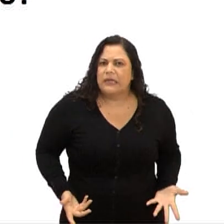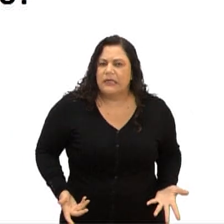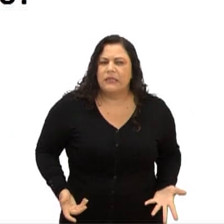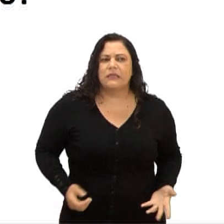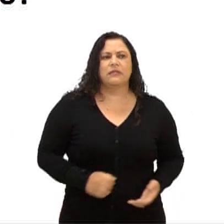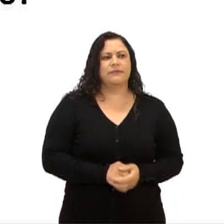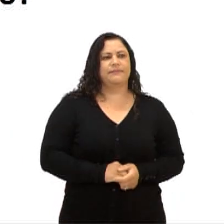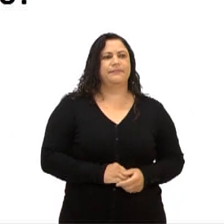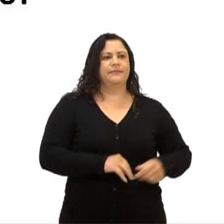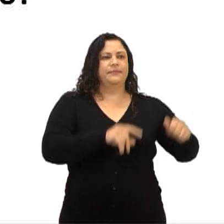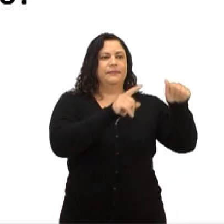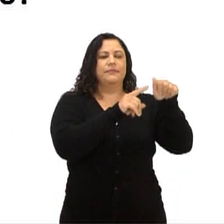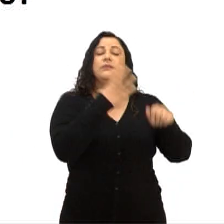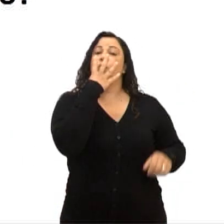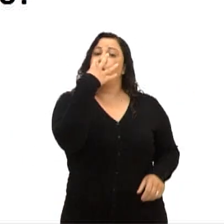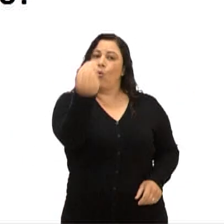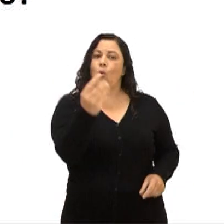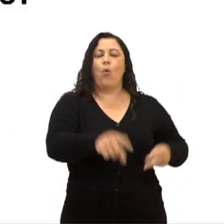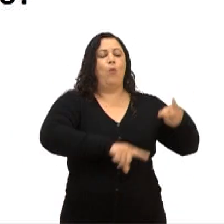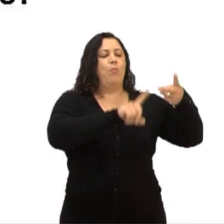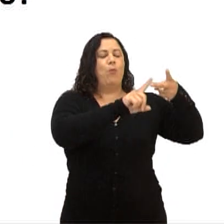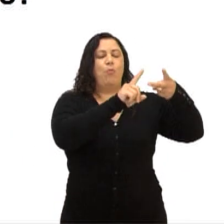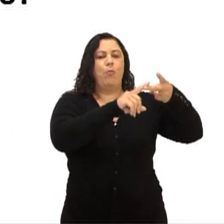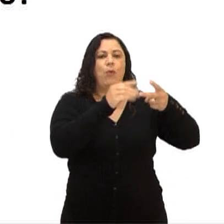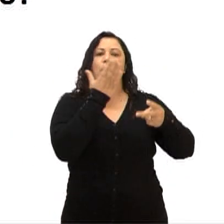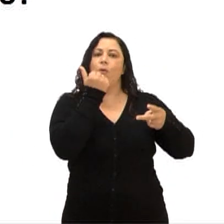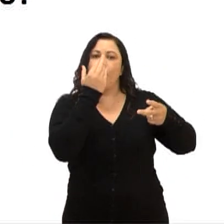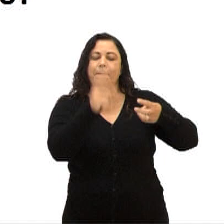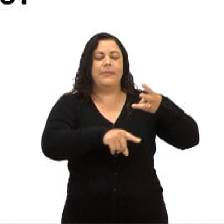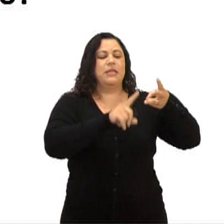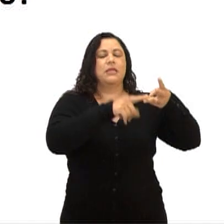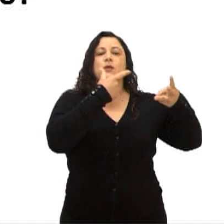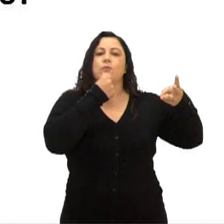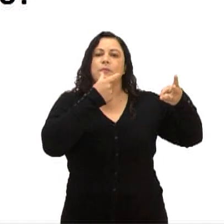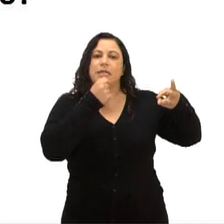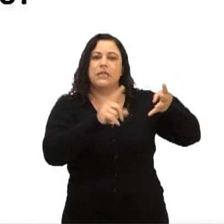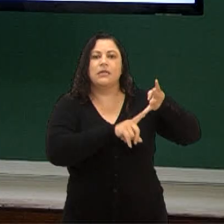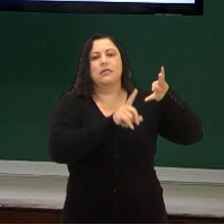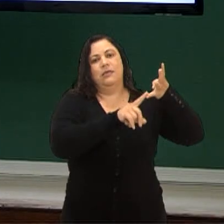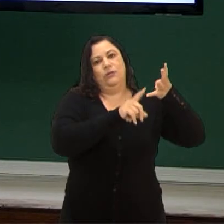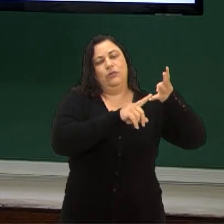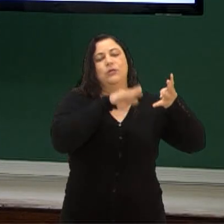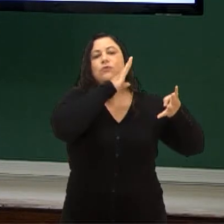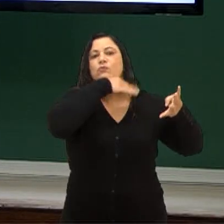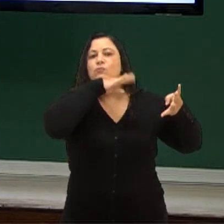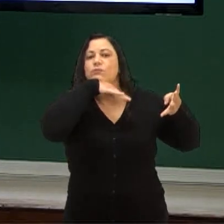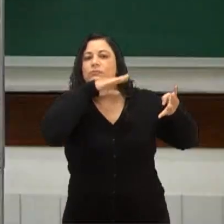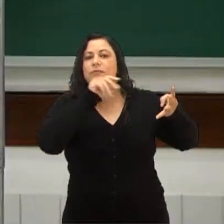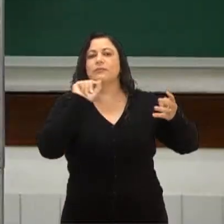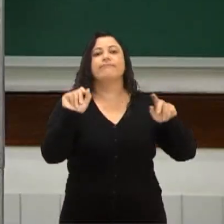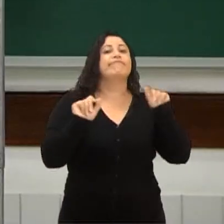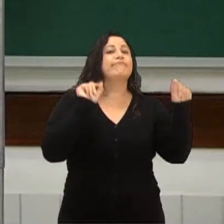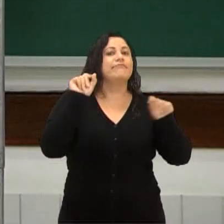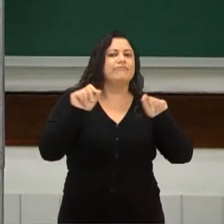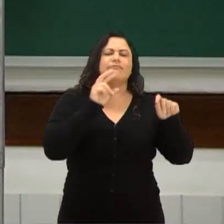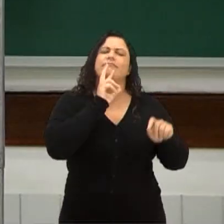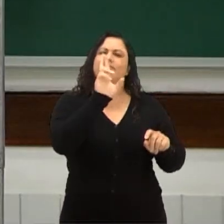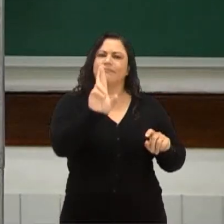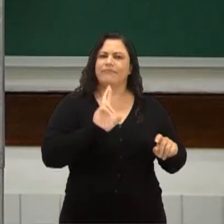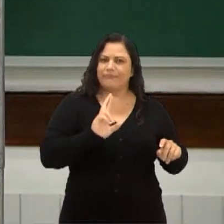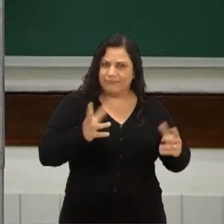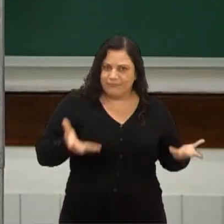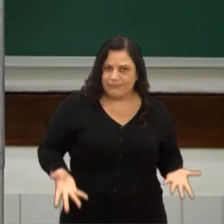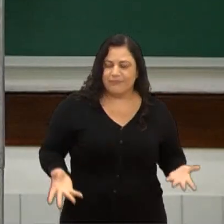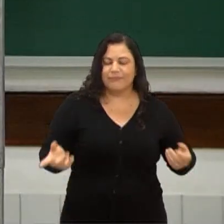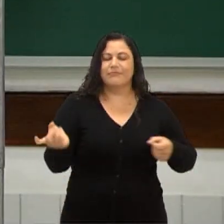Né? A, o lobo. B, o lanche. C, o menino. E D, o presunto. Então, eu quero que vocês me respondam e eu já